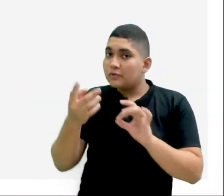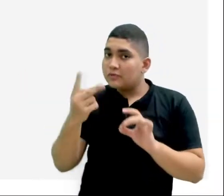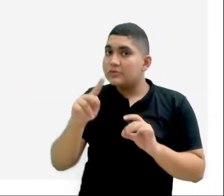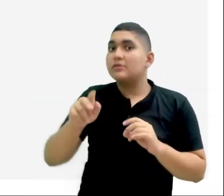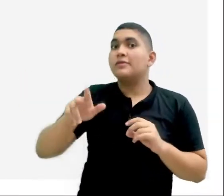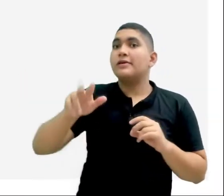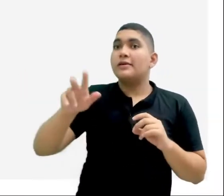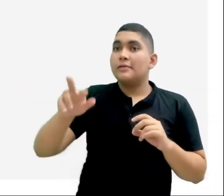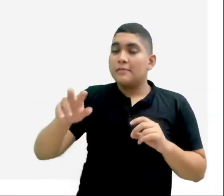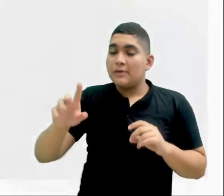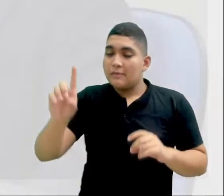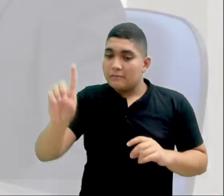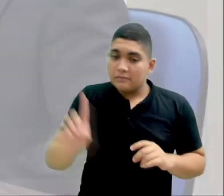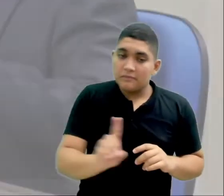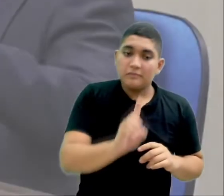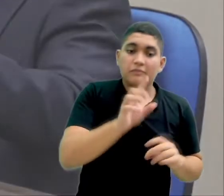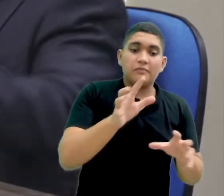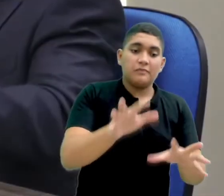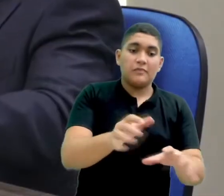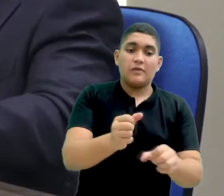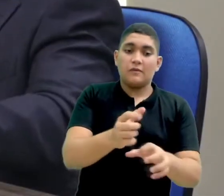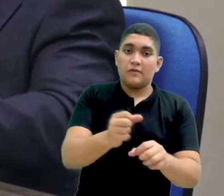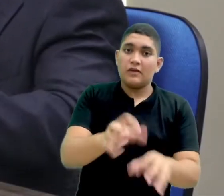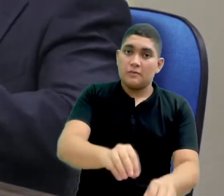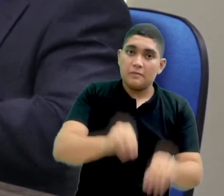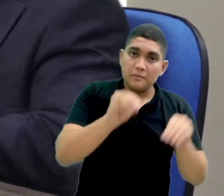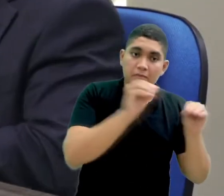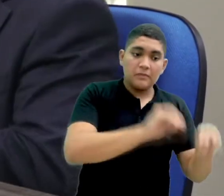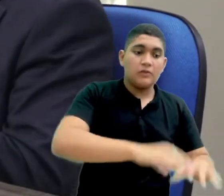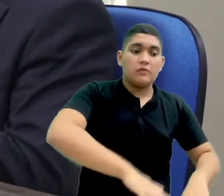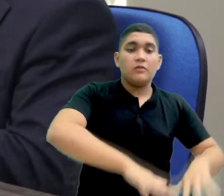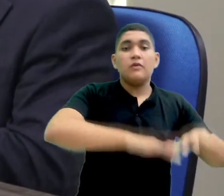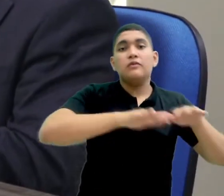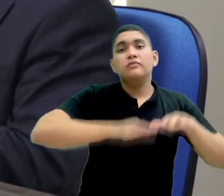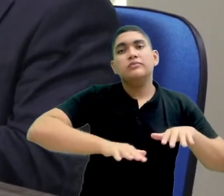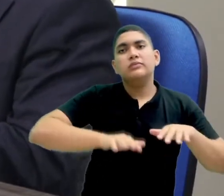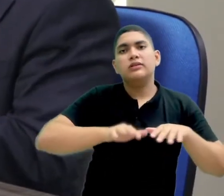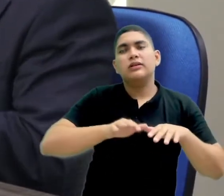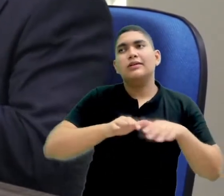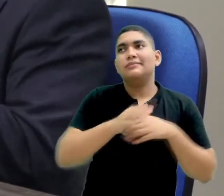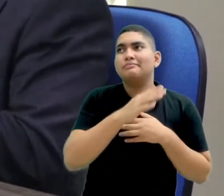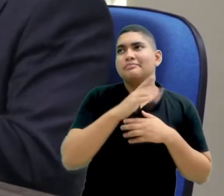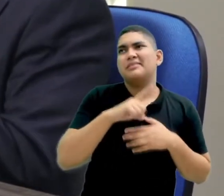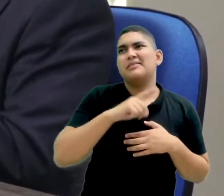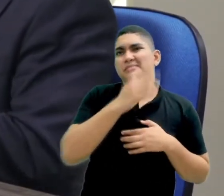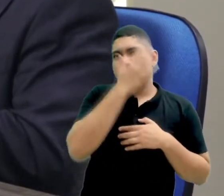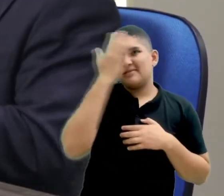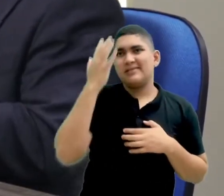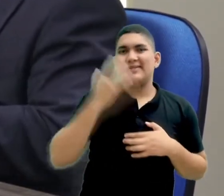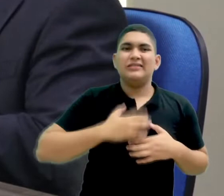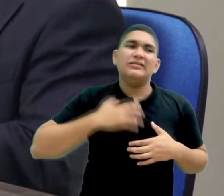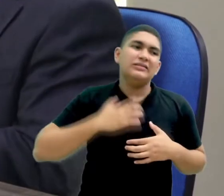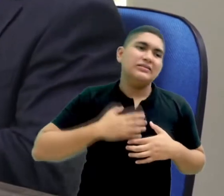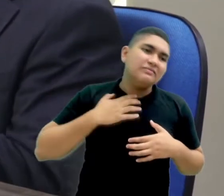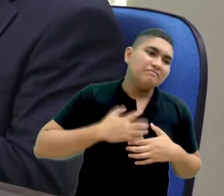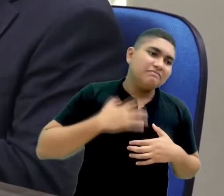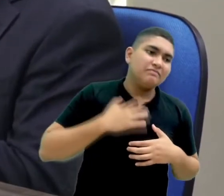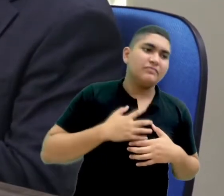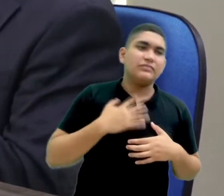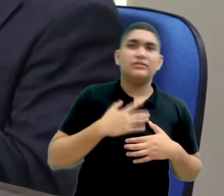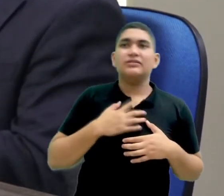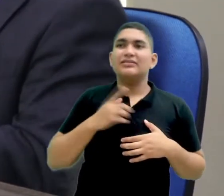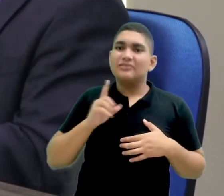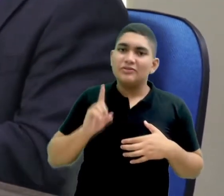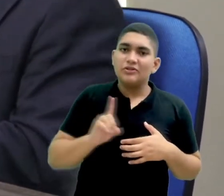muitas vezes ele não vem nem para o culto, o que foi ofendido, que está irado, odioso, ele não vem porque, ora, ele